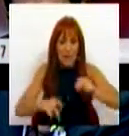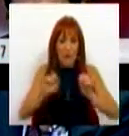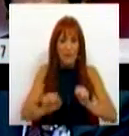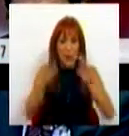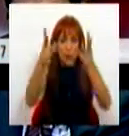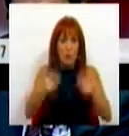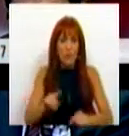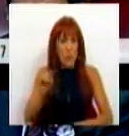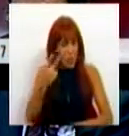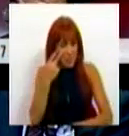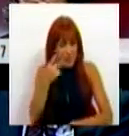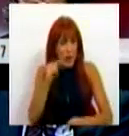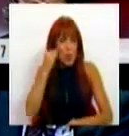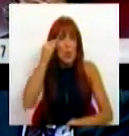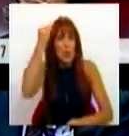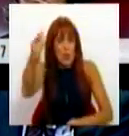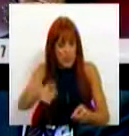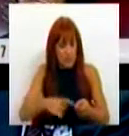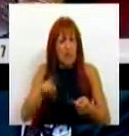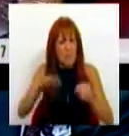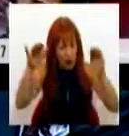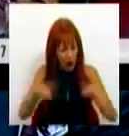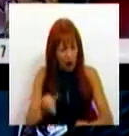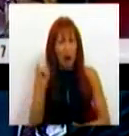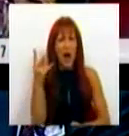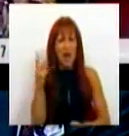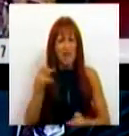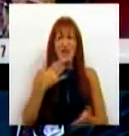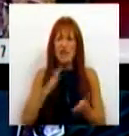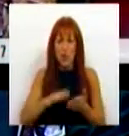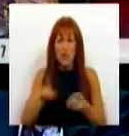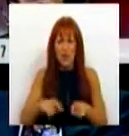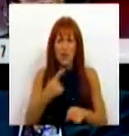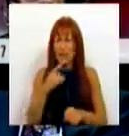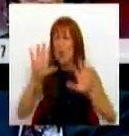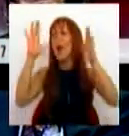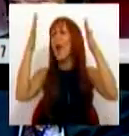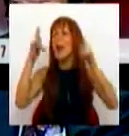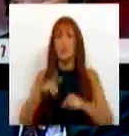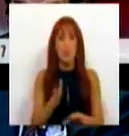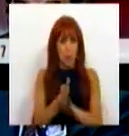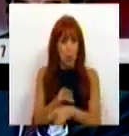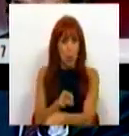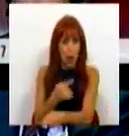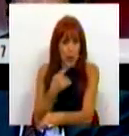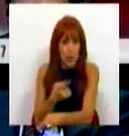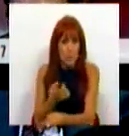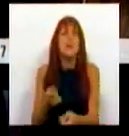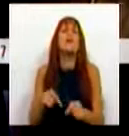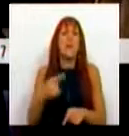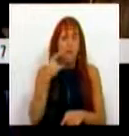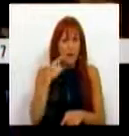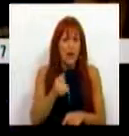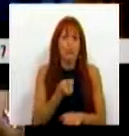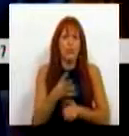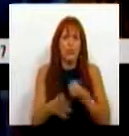orçamento, porque senão veria que no turismo também há uma redução do IVA da restauração, que foi muito aplaudida pelo setor. Também veria que